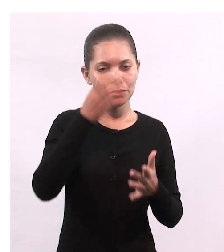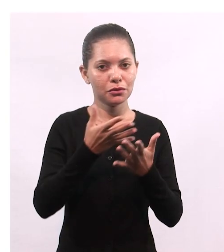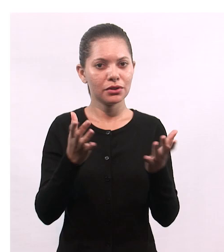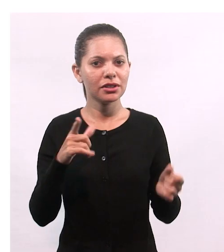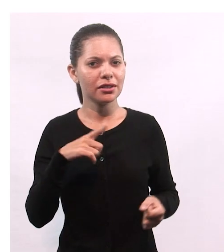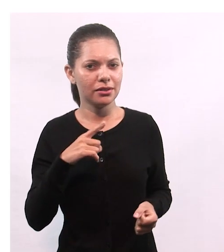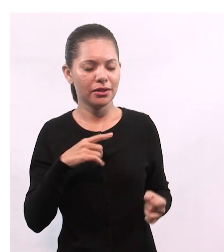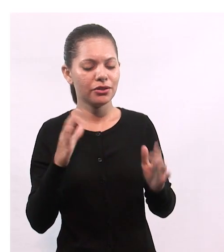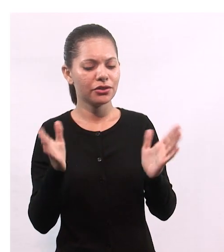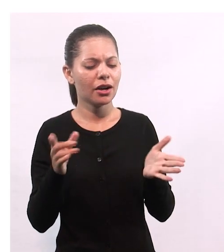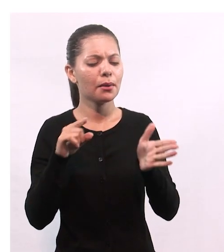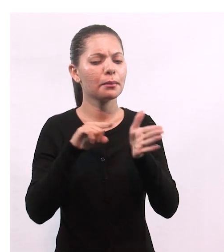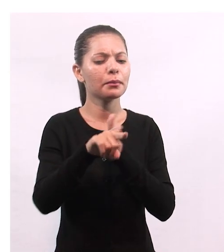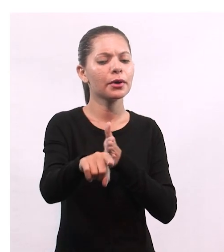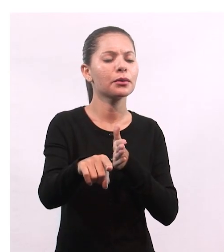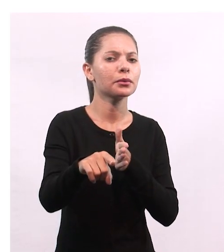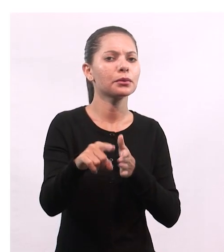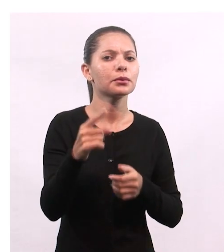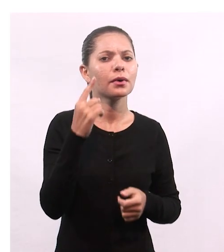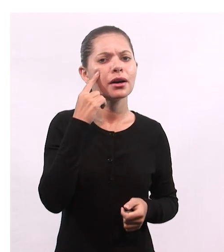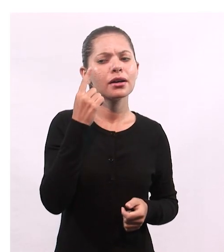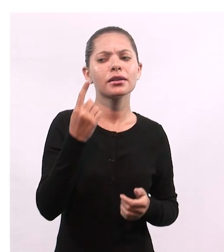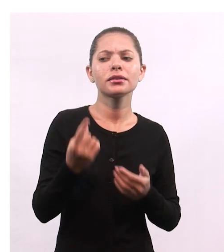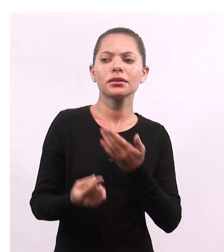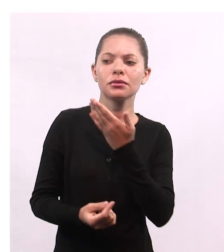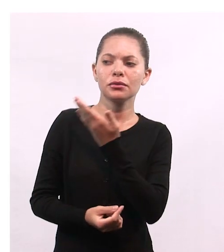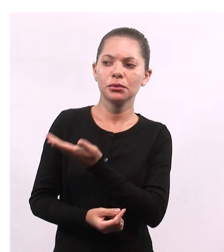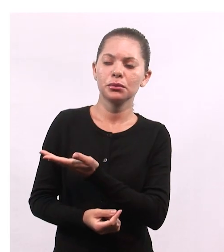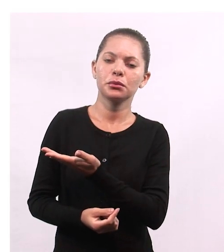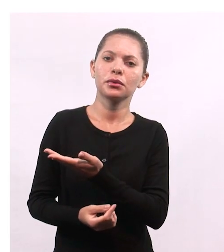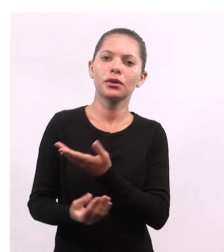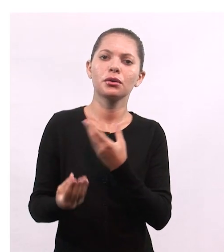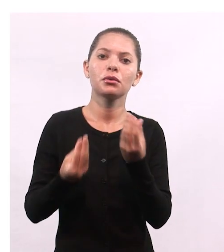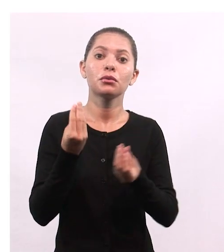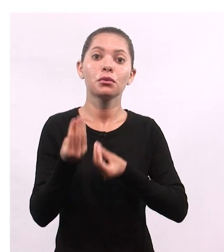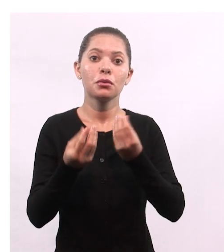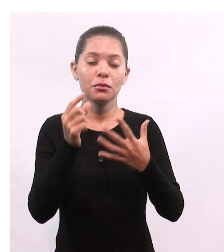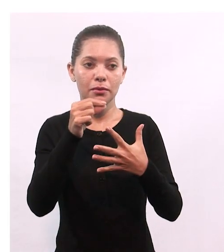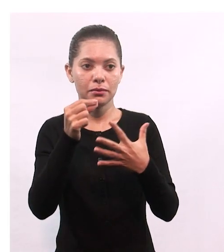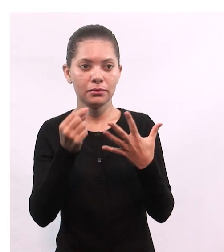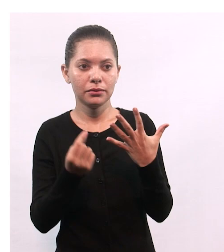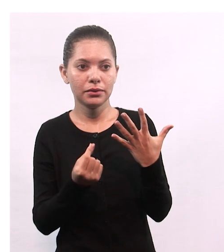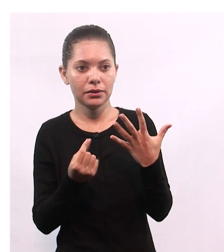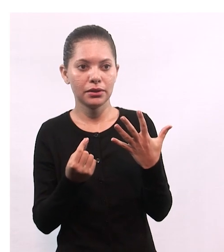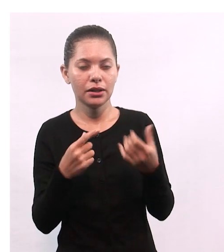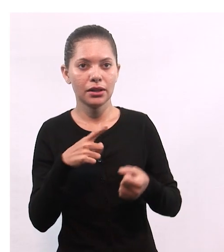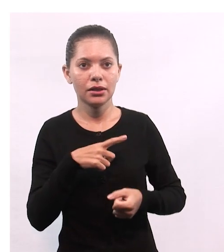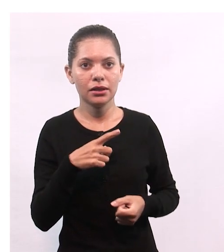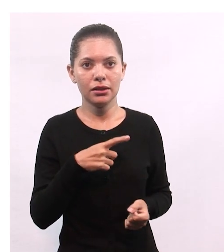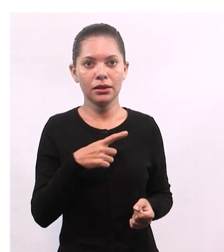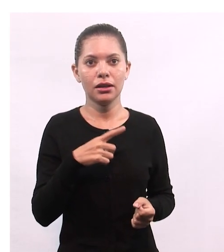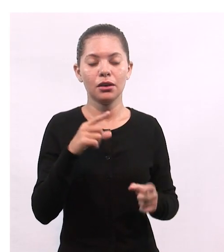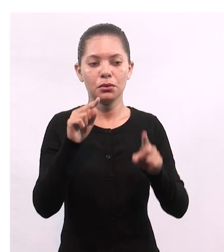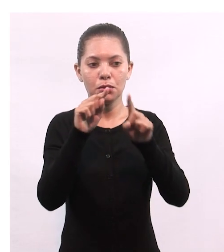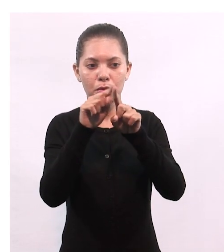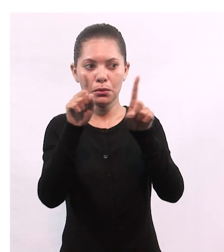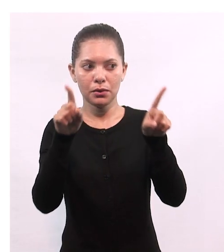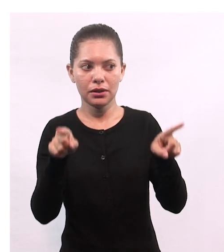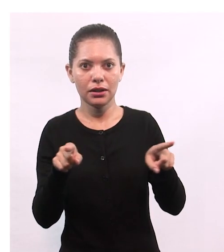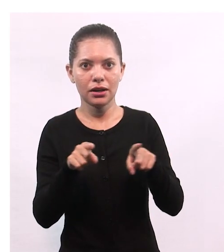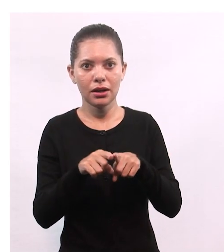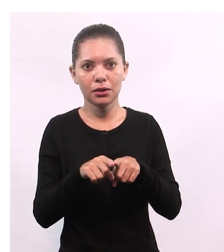e com base nos conhecimentos que vocês têm, eu pergunto, dada essa figura no quadro, como que você poderia classificar? Eu tenho